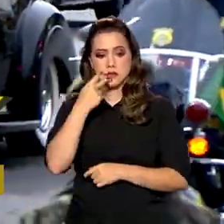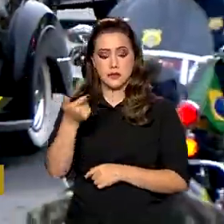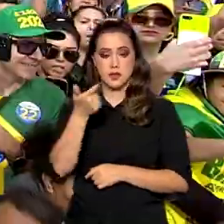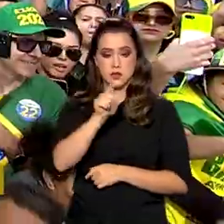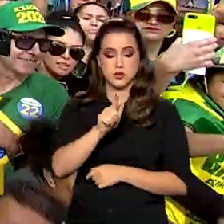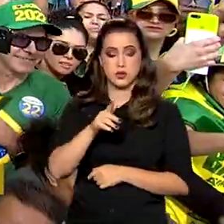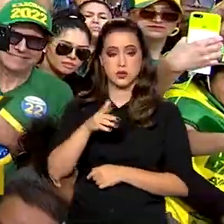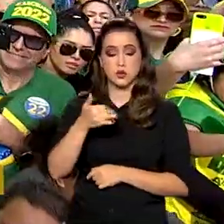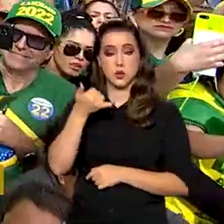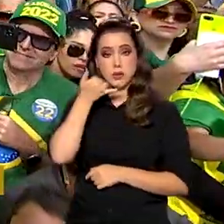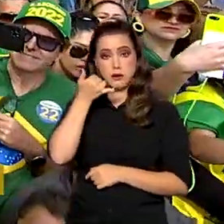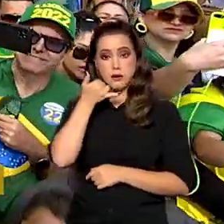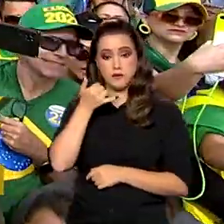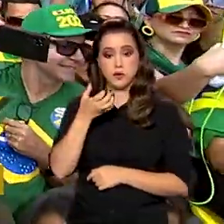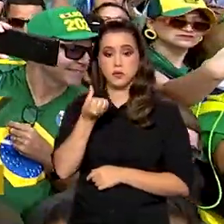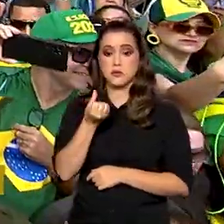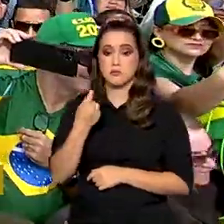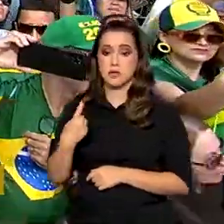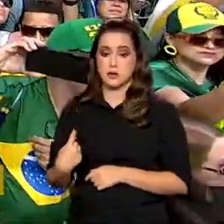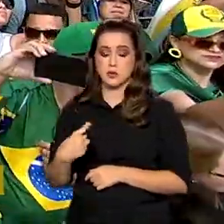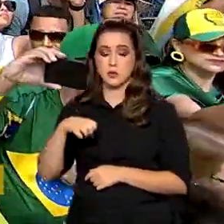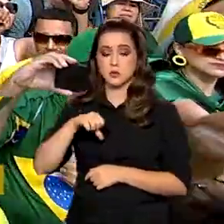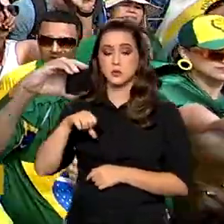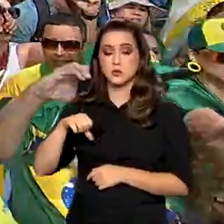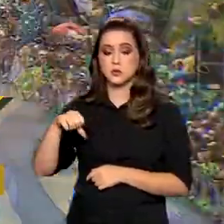nosso telefone, DDD61, telefone